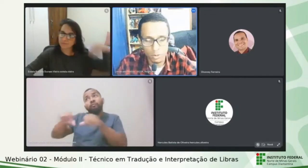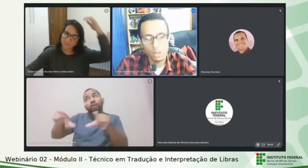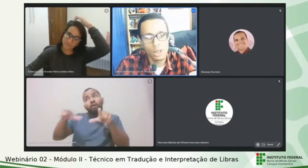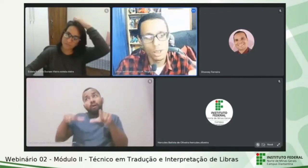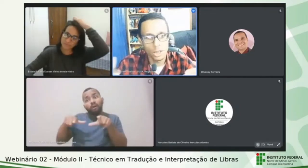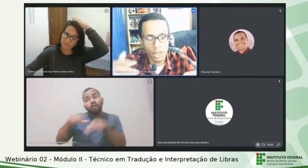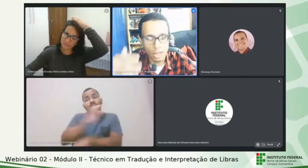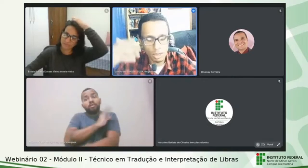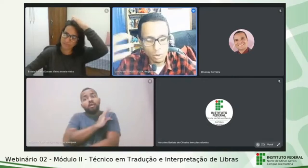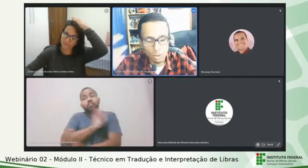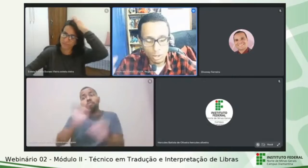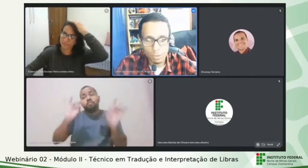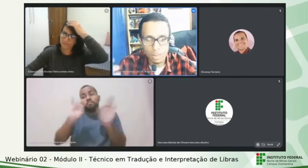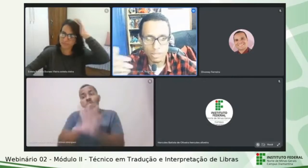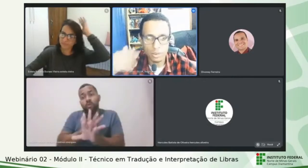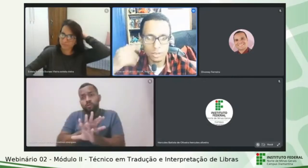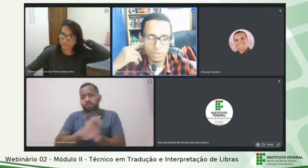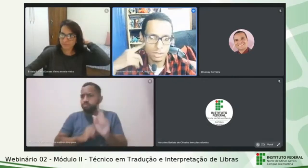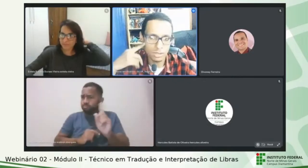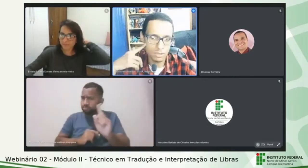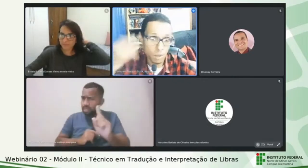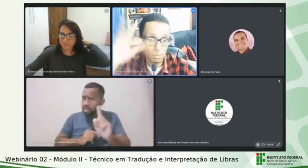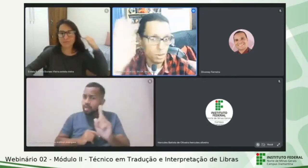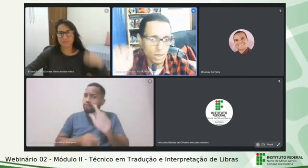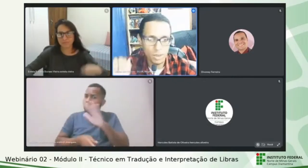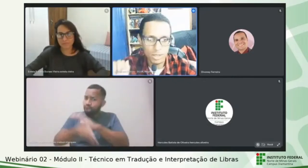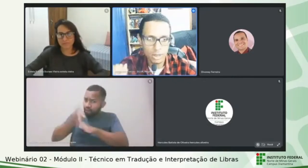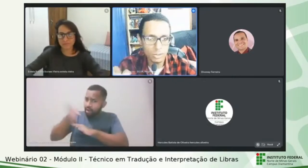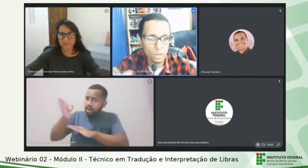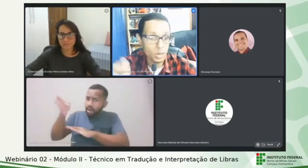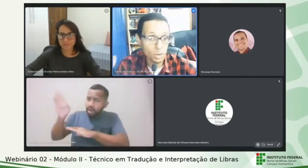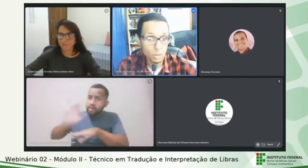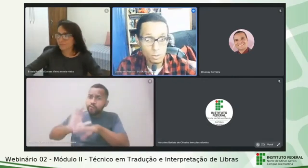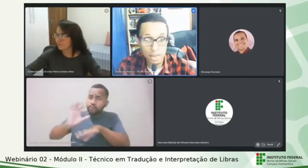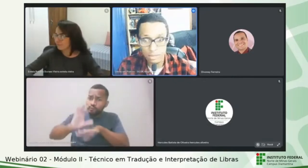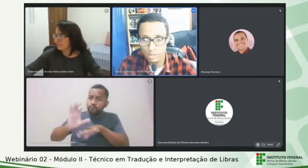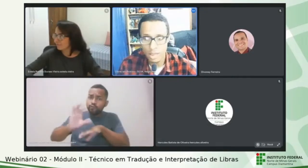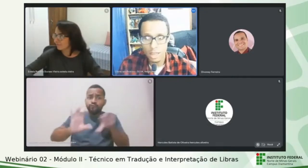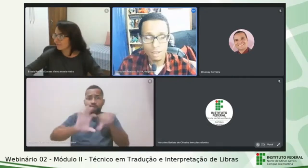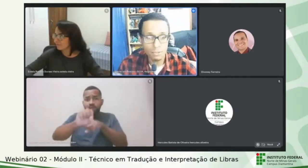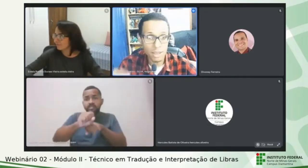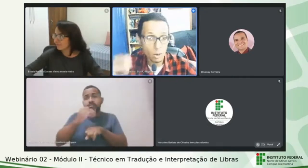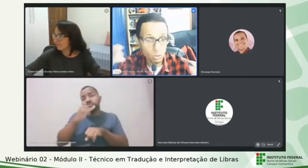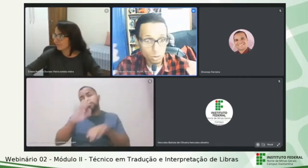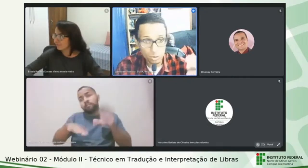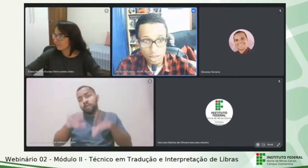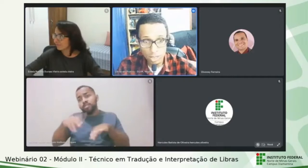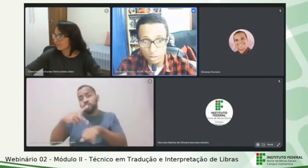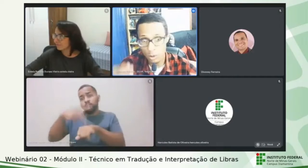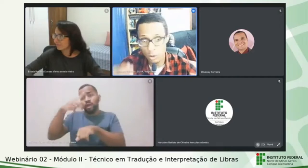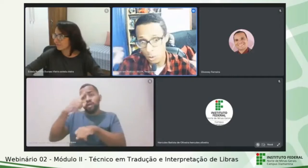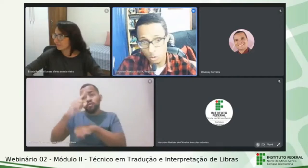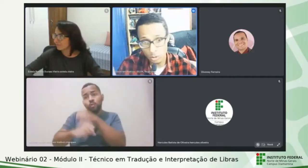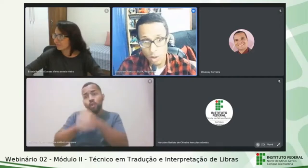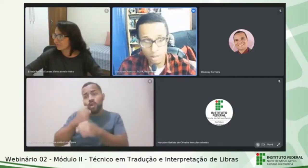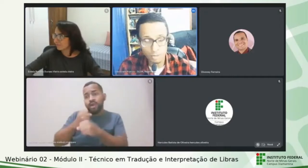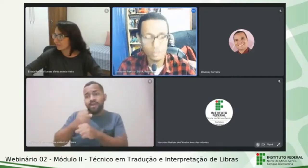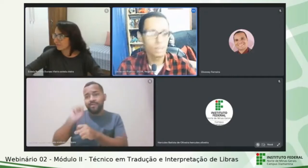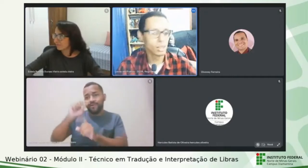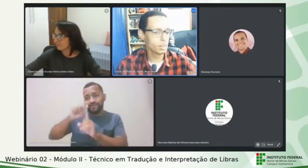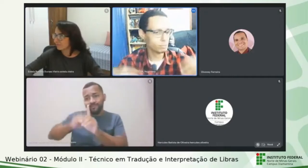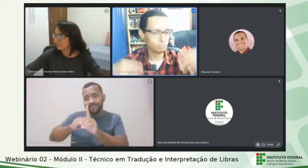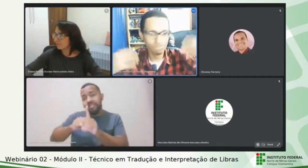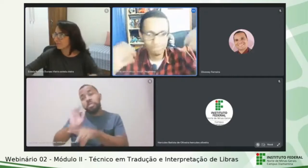formação. Não é aquele curso de formação que você vai fazer uma pós-graduação de 1 ano e 8 meses, ver alguns vídeos ao longo do